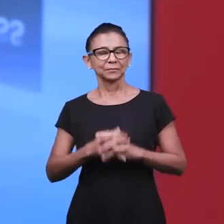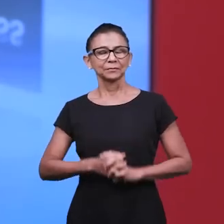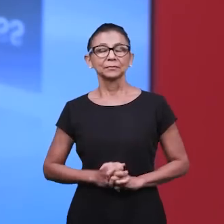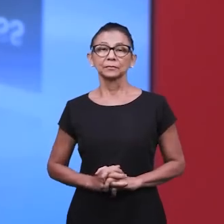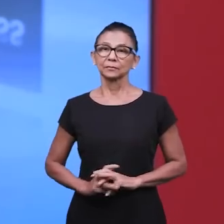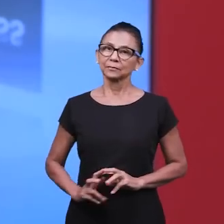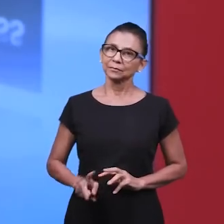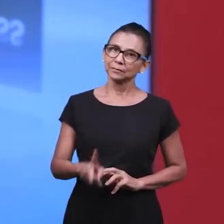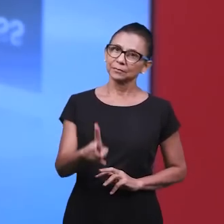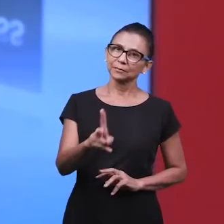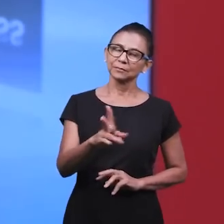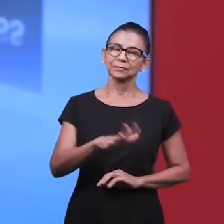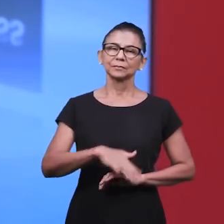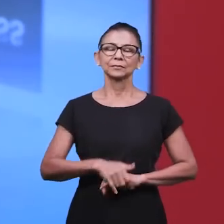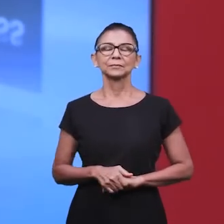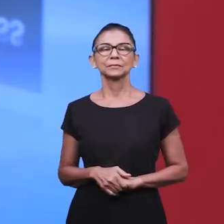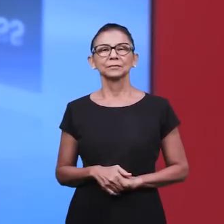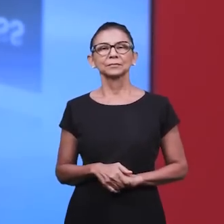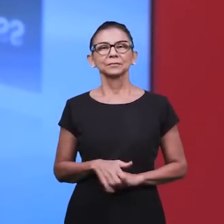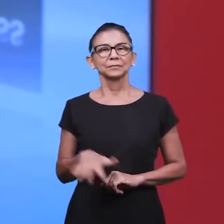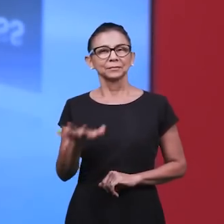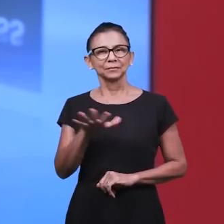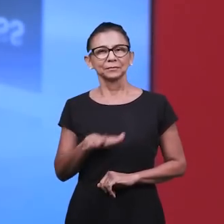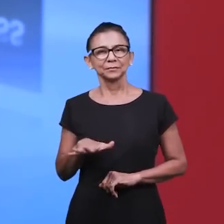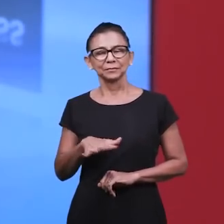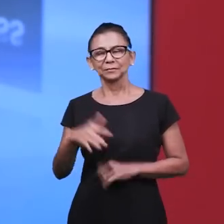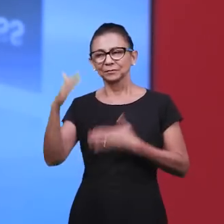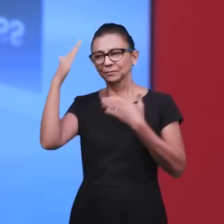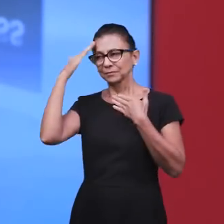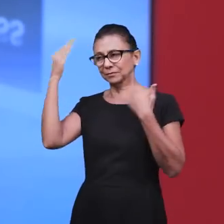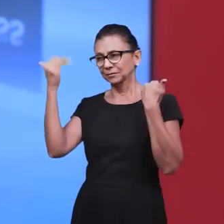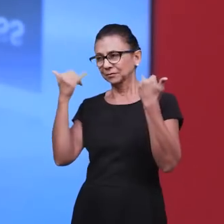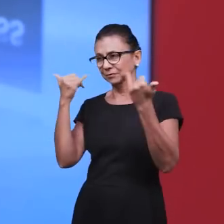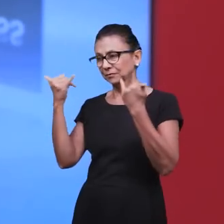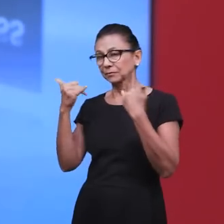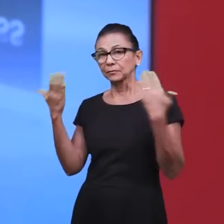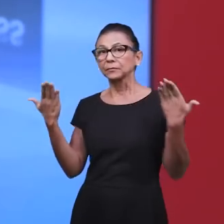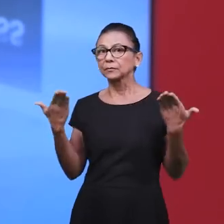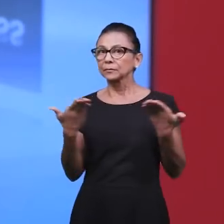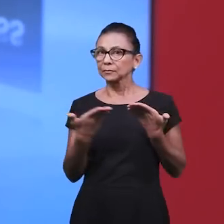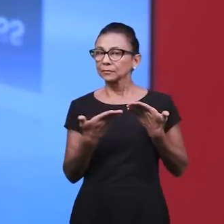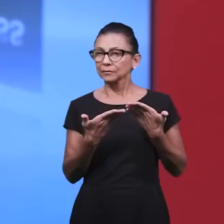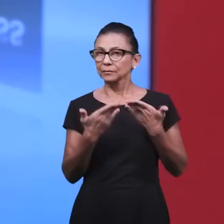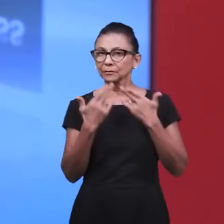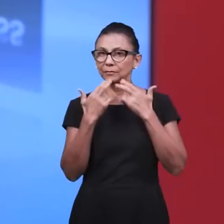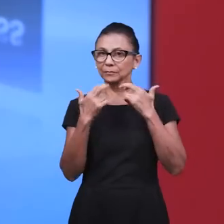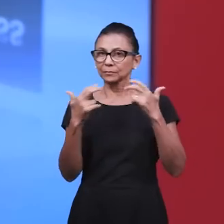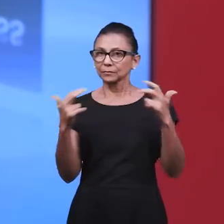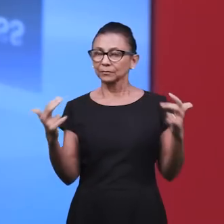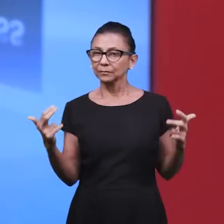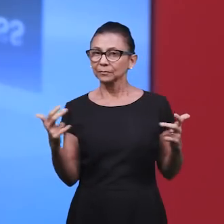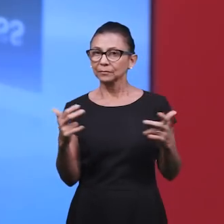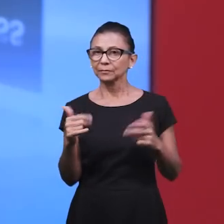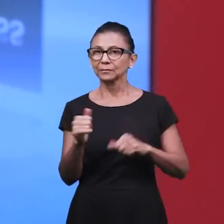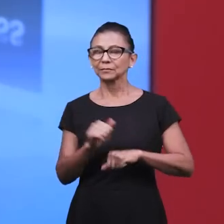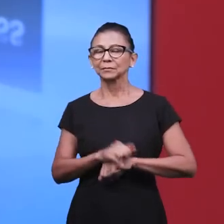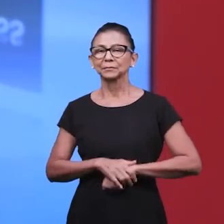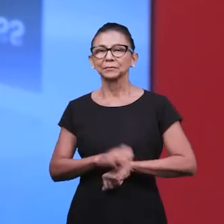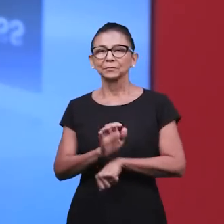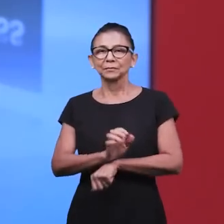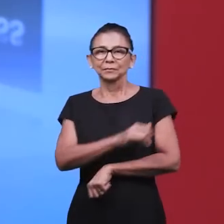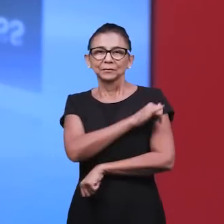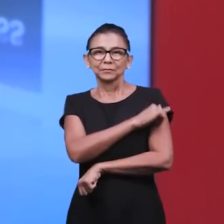região sul fluminense. Obrigado, Marco, pelas informações. Mas agora com as notícias das áreas ligadas à Volta Redonda, com o nosso